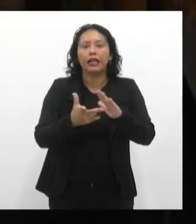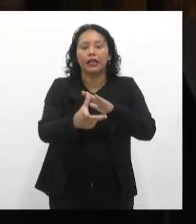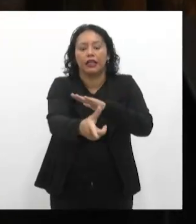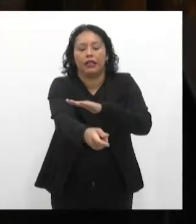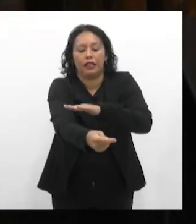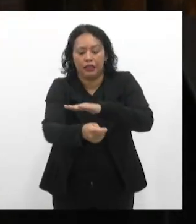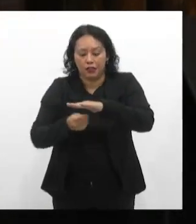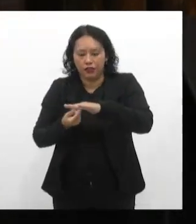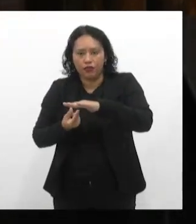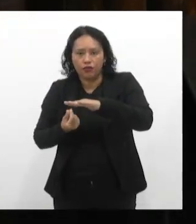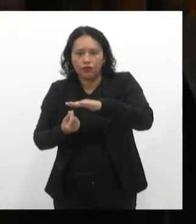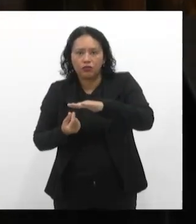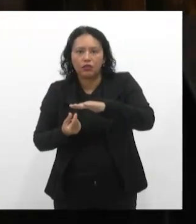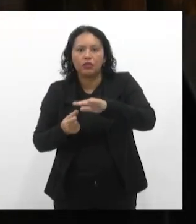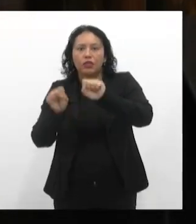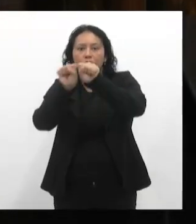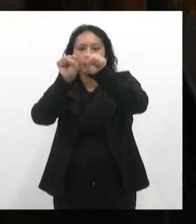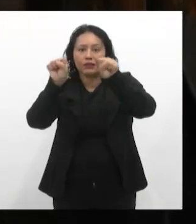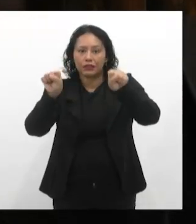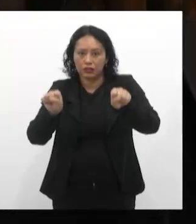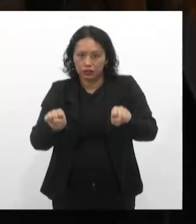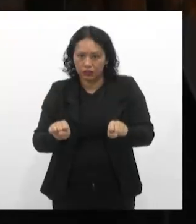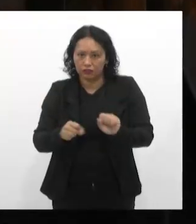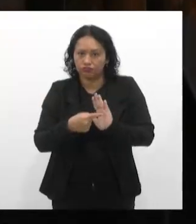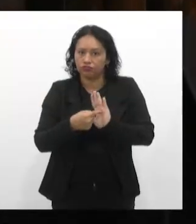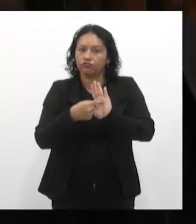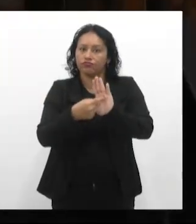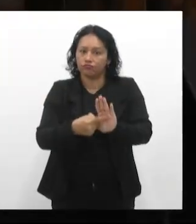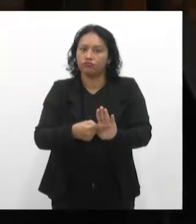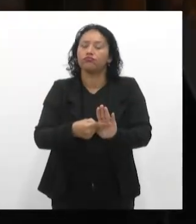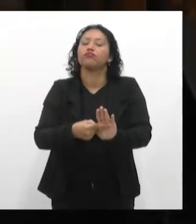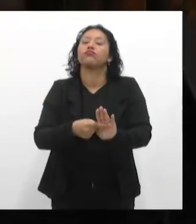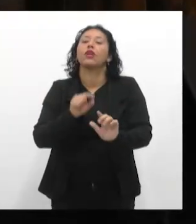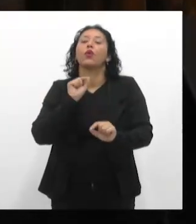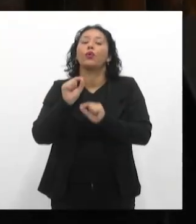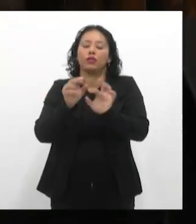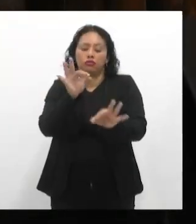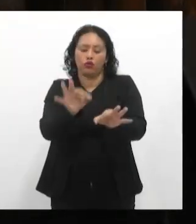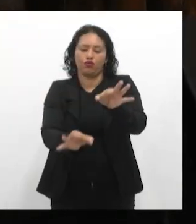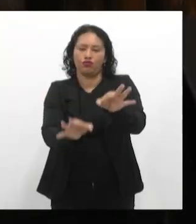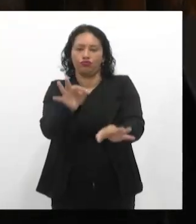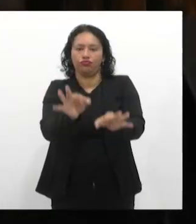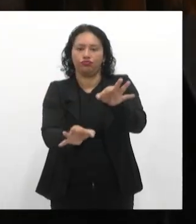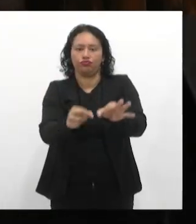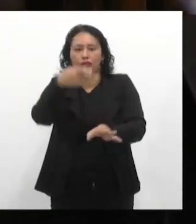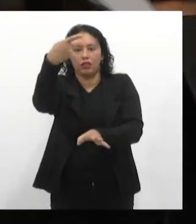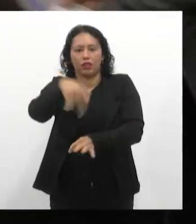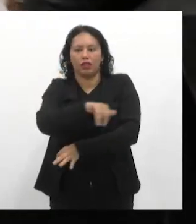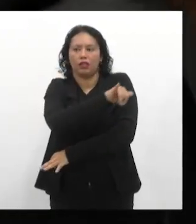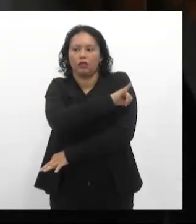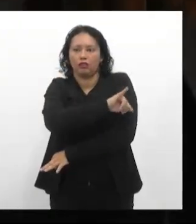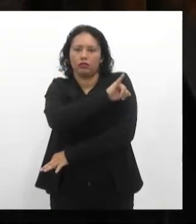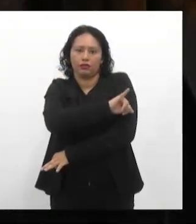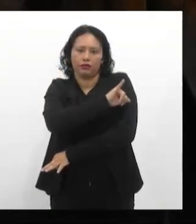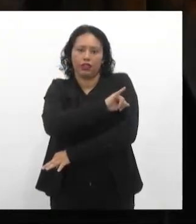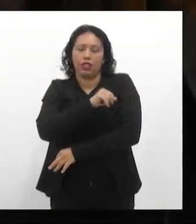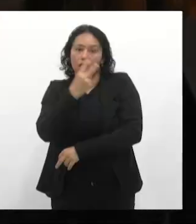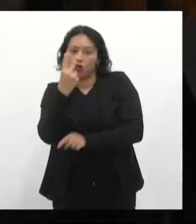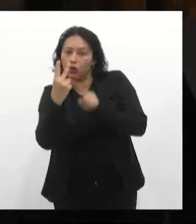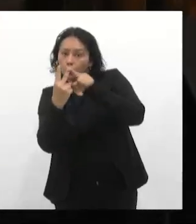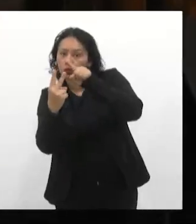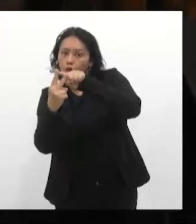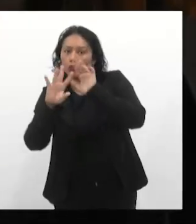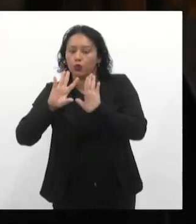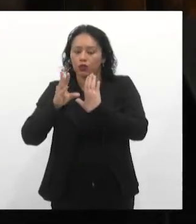vinculados ao sistema notorial e registral do Poder Judiciário do Rio de Janeiro. Ou seja, são duas emendas